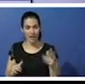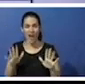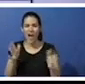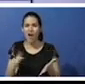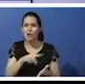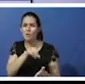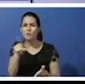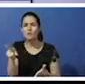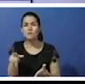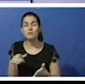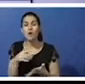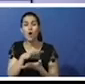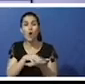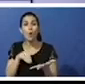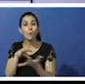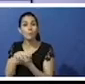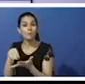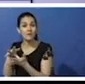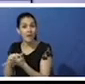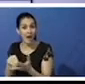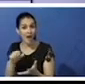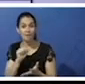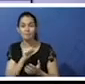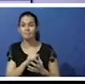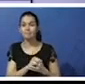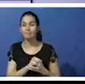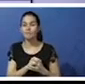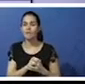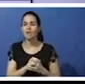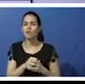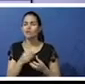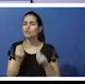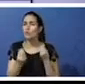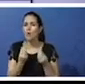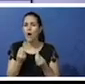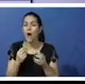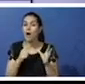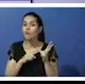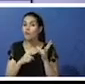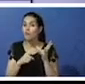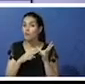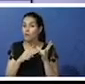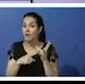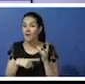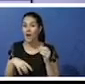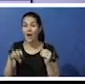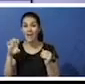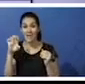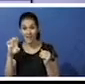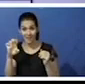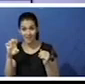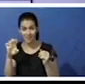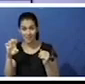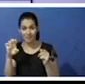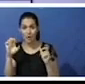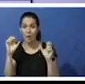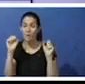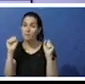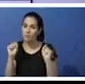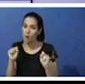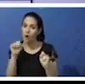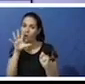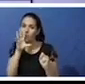vocês copiarem as palavras da atividade anterior, em que a vogal E pode ser pronunciada